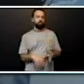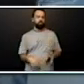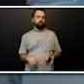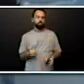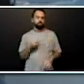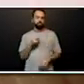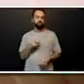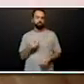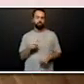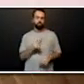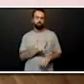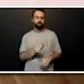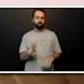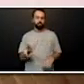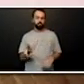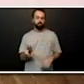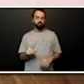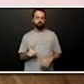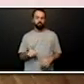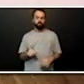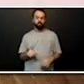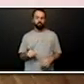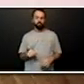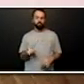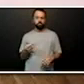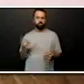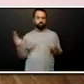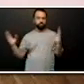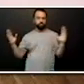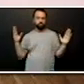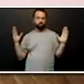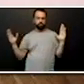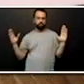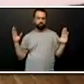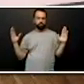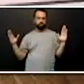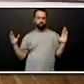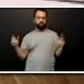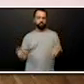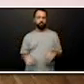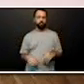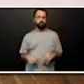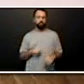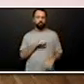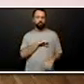Chamamos números opostos ou simétricos